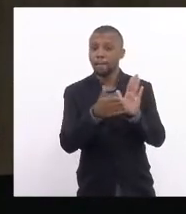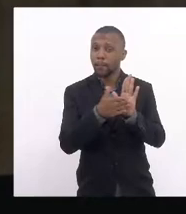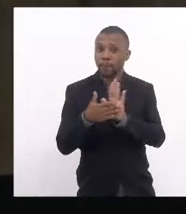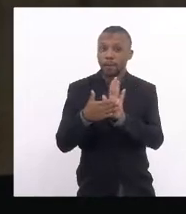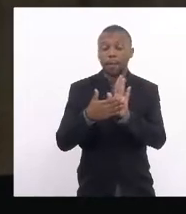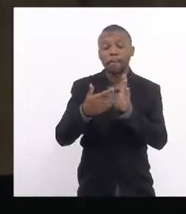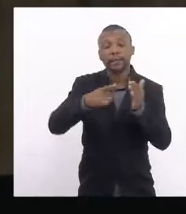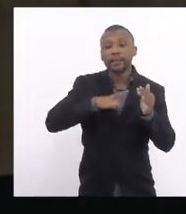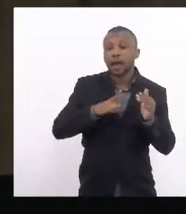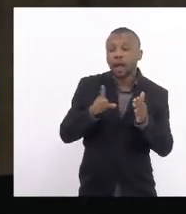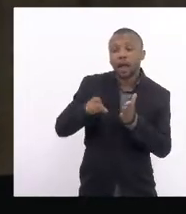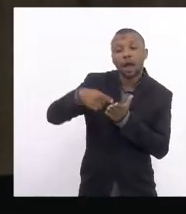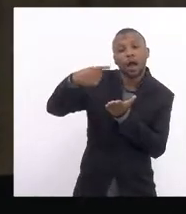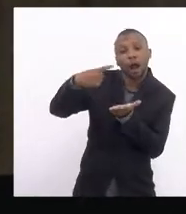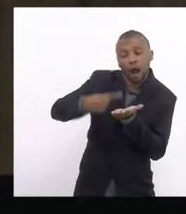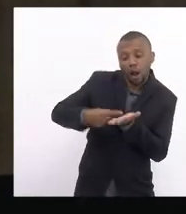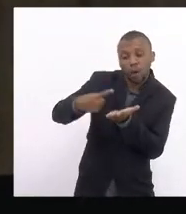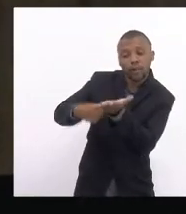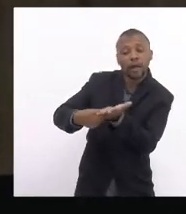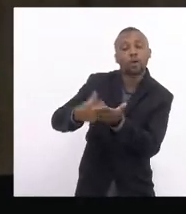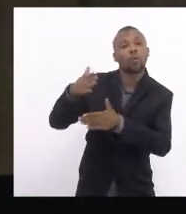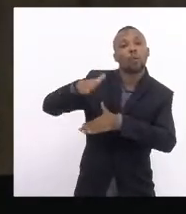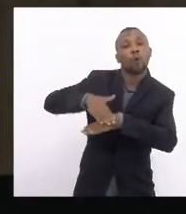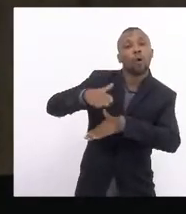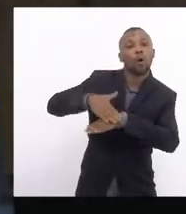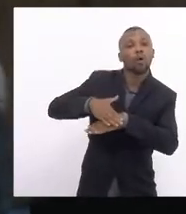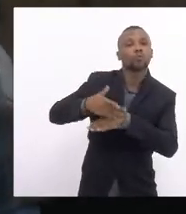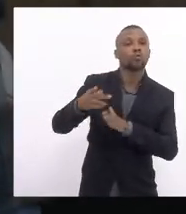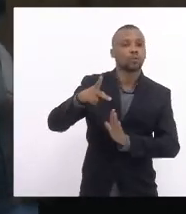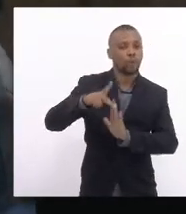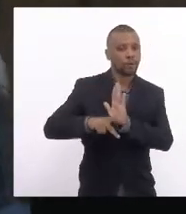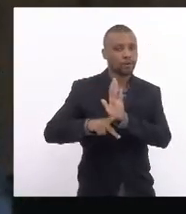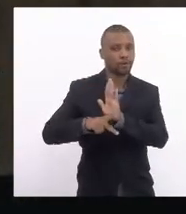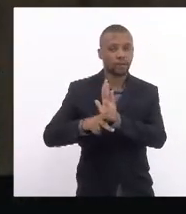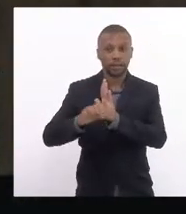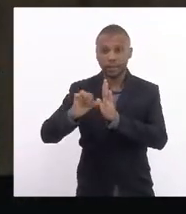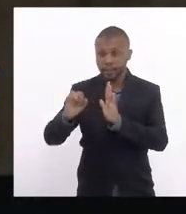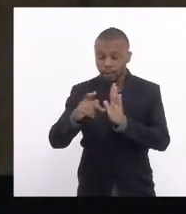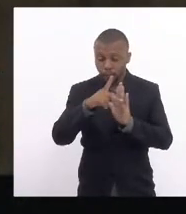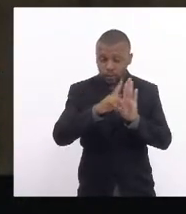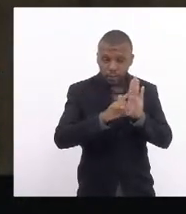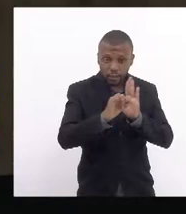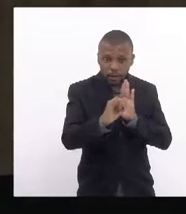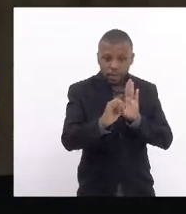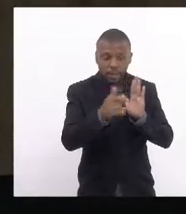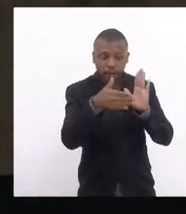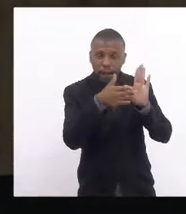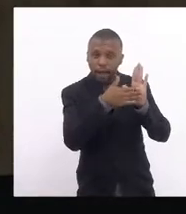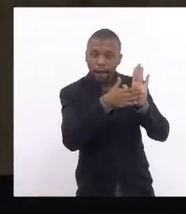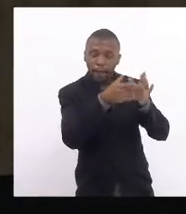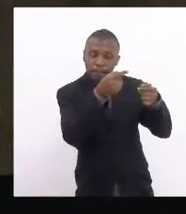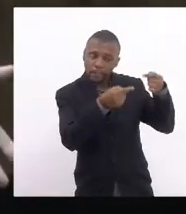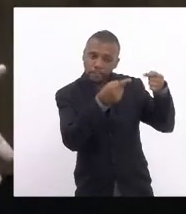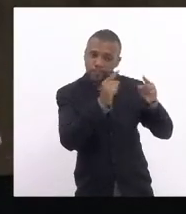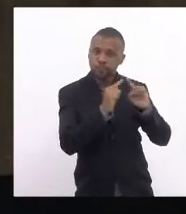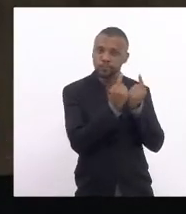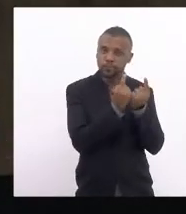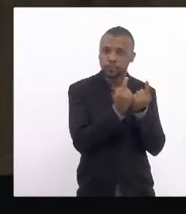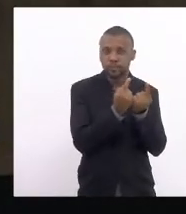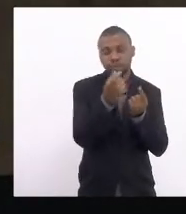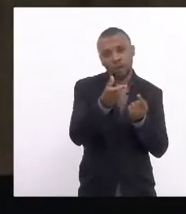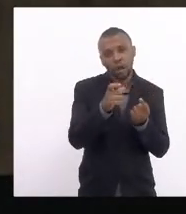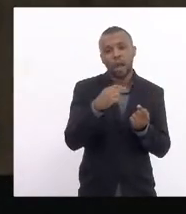acordo com o autor do projeto. Se o projeto está na pauta, deputado Luiz Paulo, se o projeto está na pauta, é de ofício ser